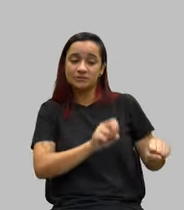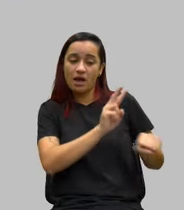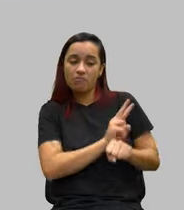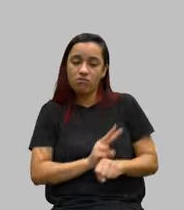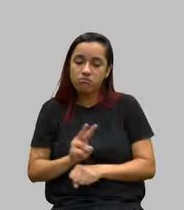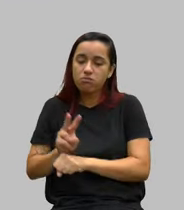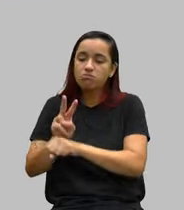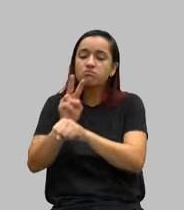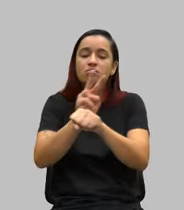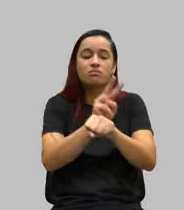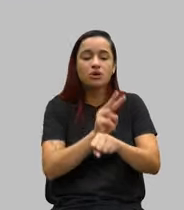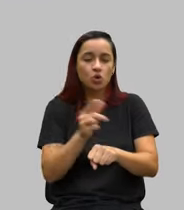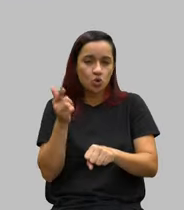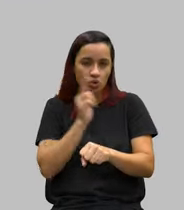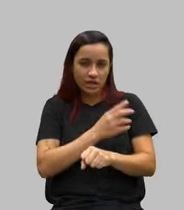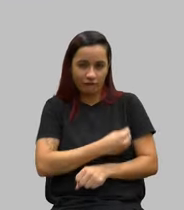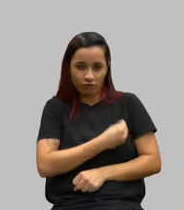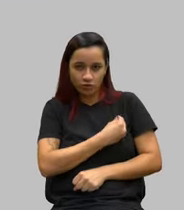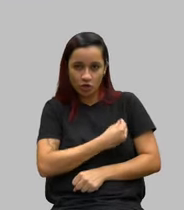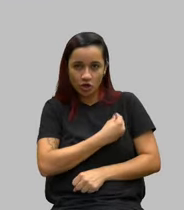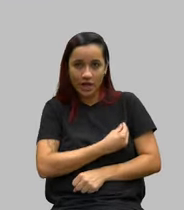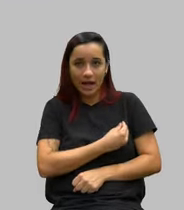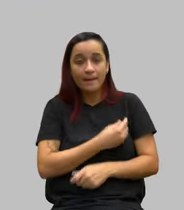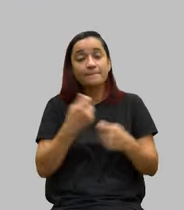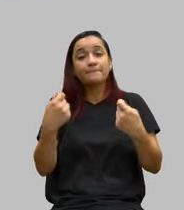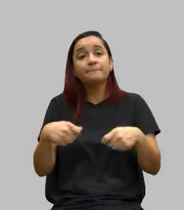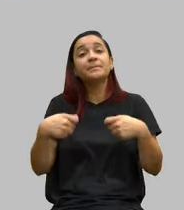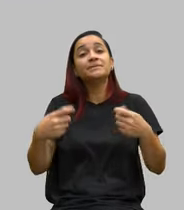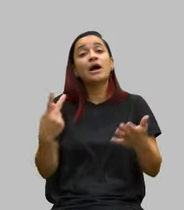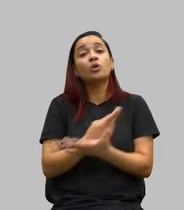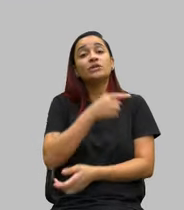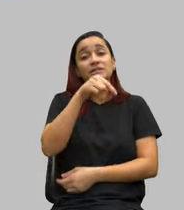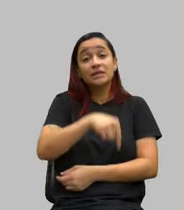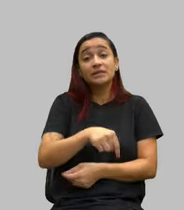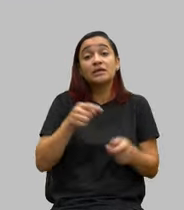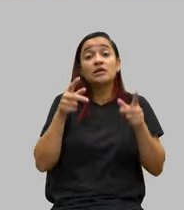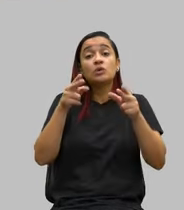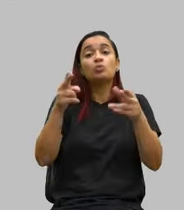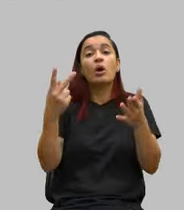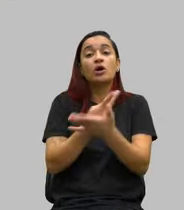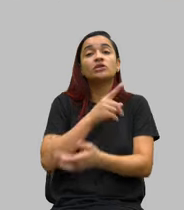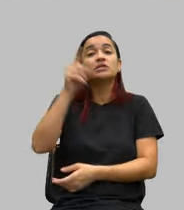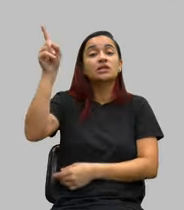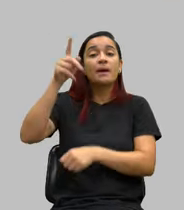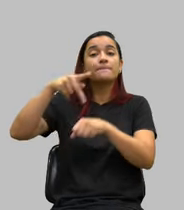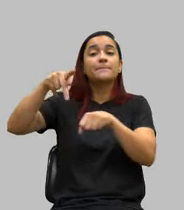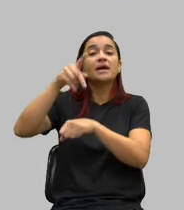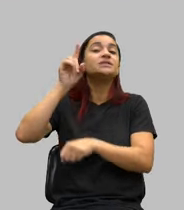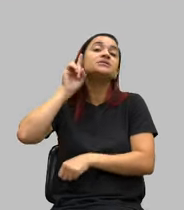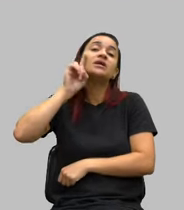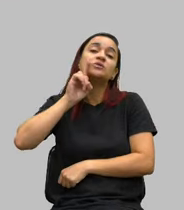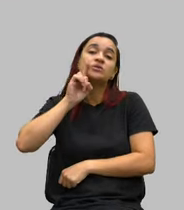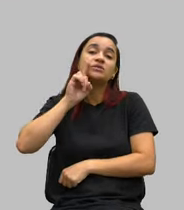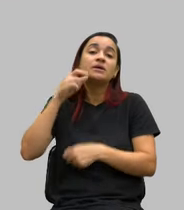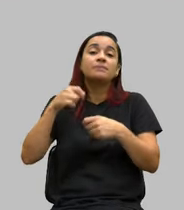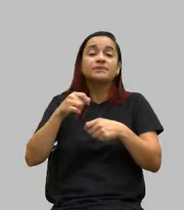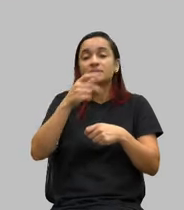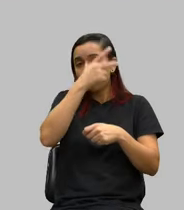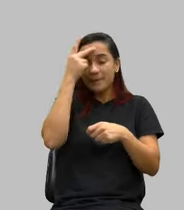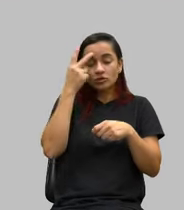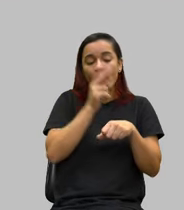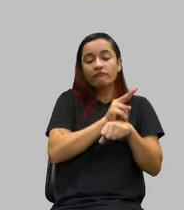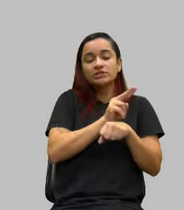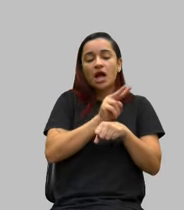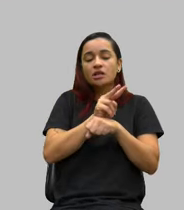efetivamente era preciso que aqui acontecesse igual acontece nos Estados Unidos que tivesse Os oficiais da custódia para poder fiscalizar esses monitorados